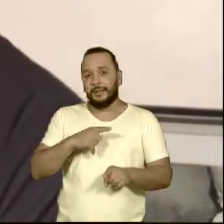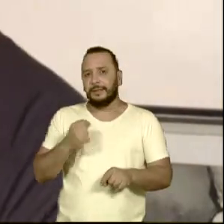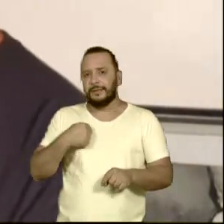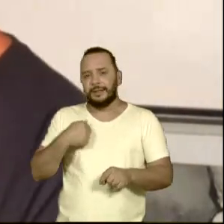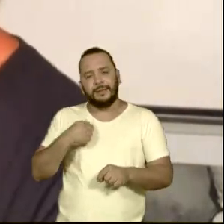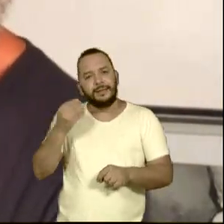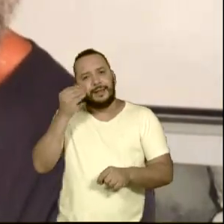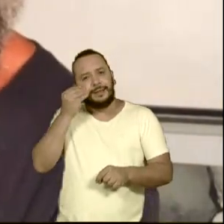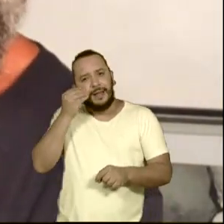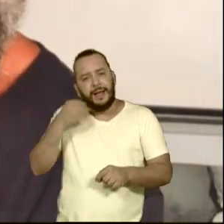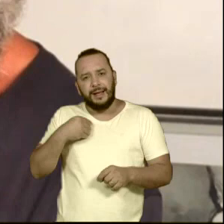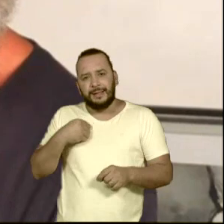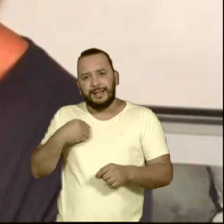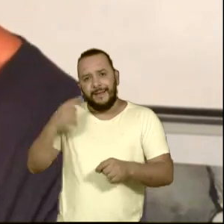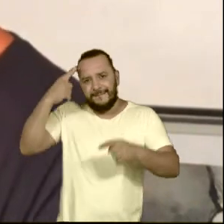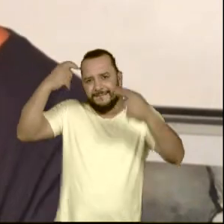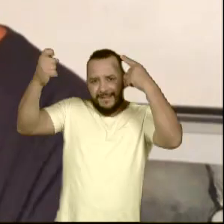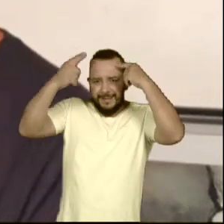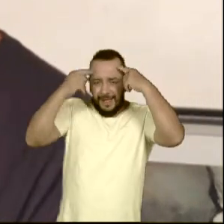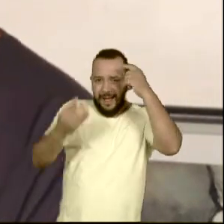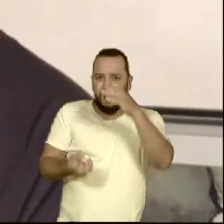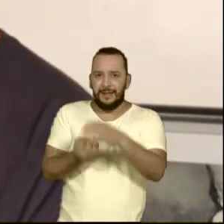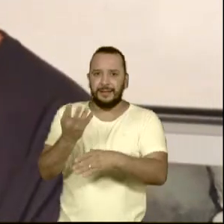criar e produzir alguma coisa, tá?